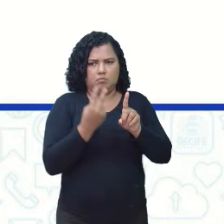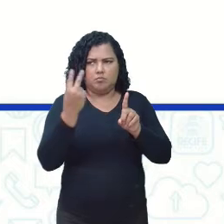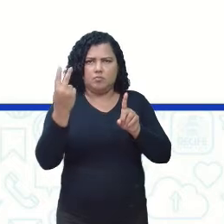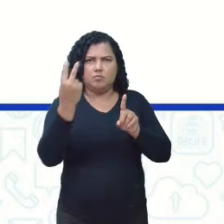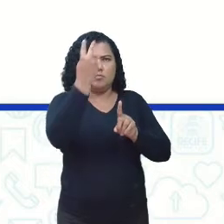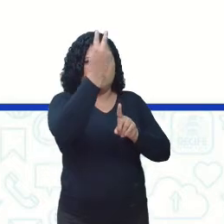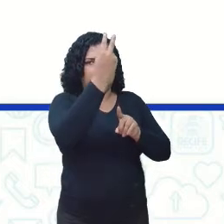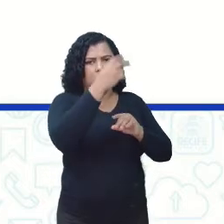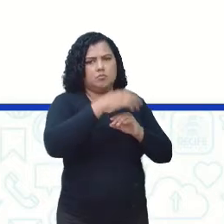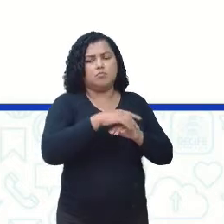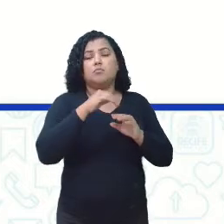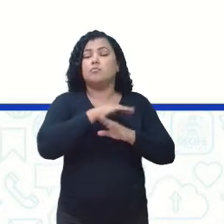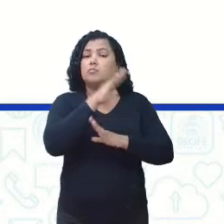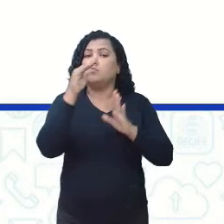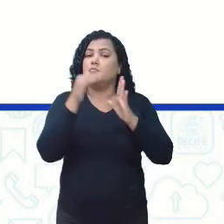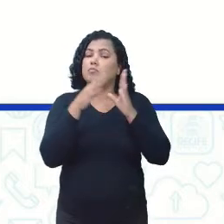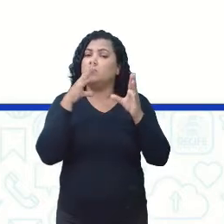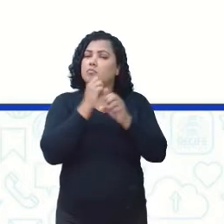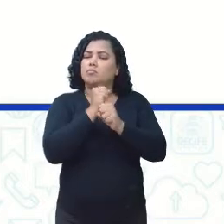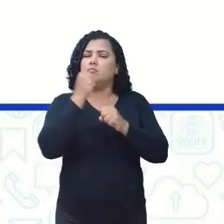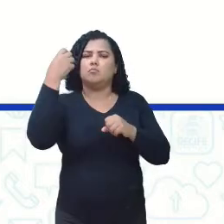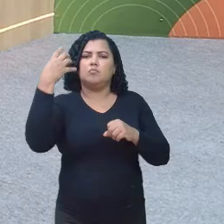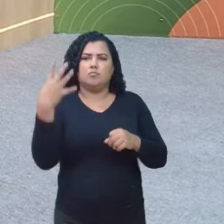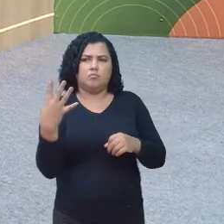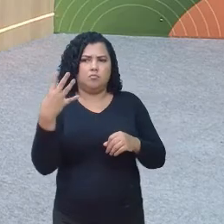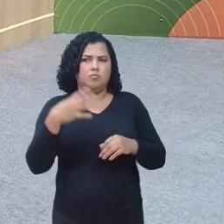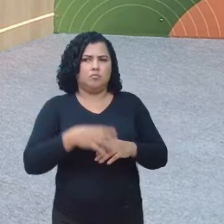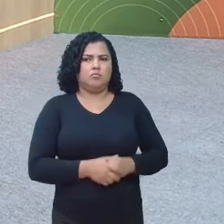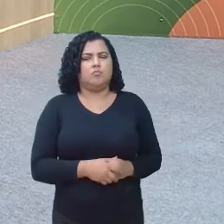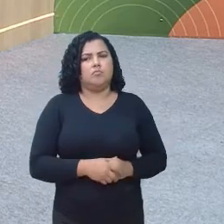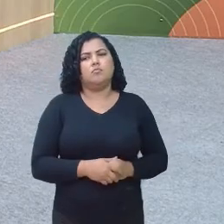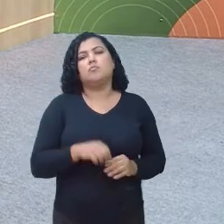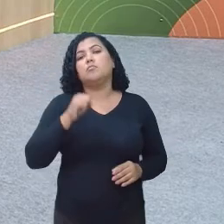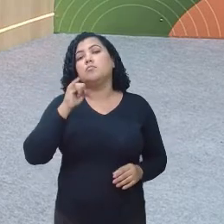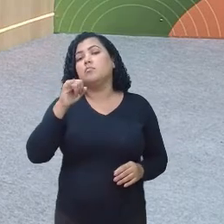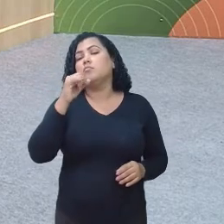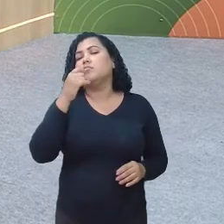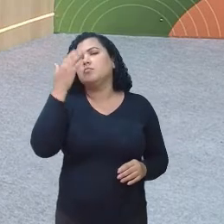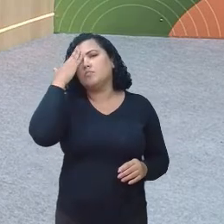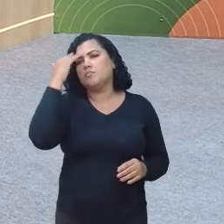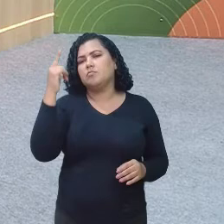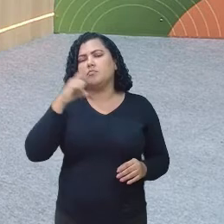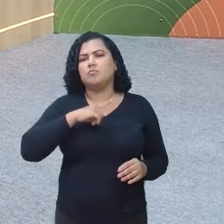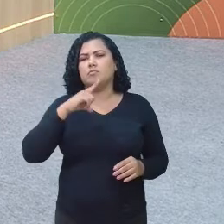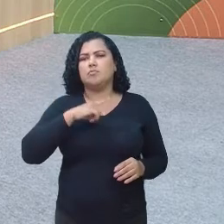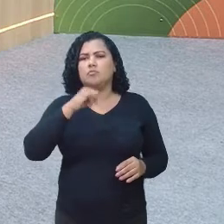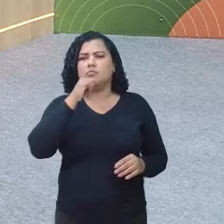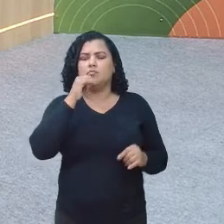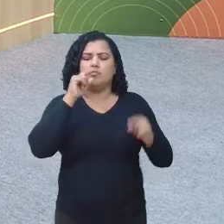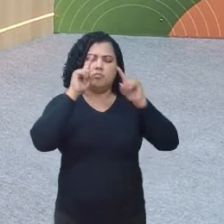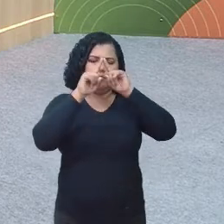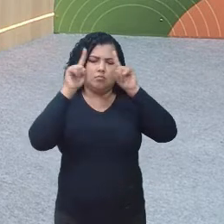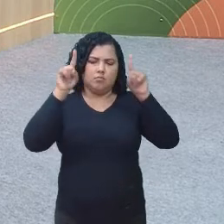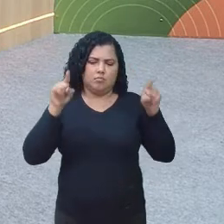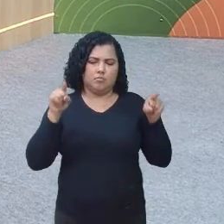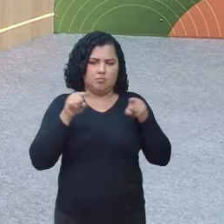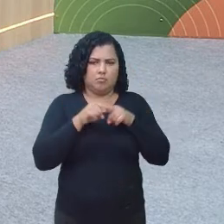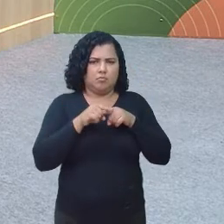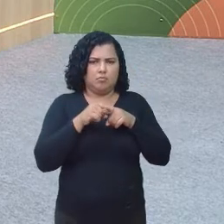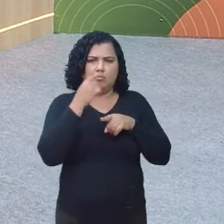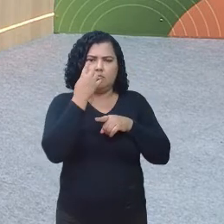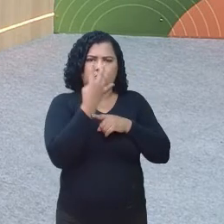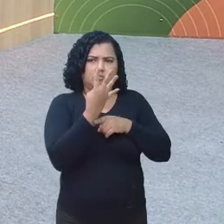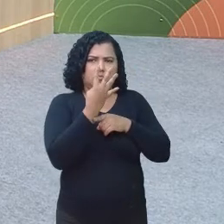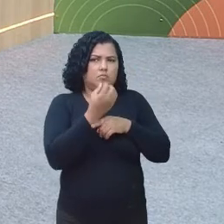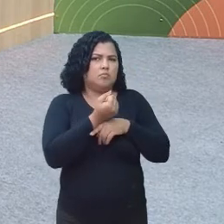4. E se eu tivesse o contrário, se eu soubesse que tem 4 quadrados ao todo, quantos lados de